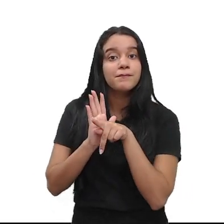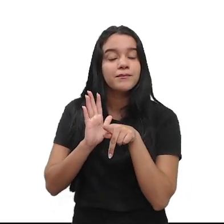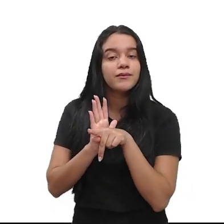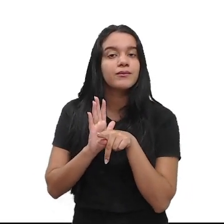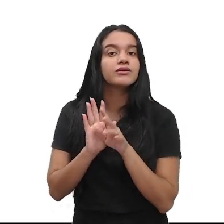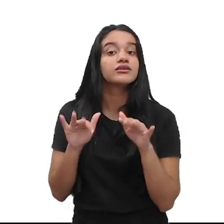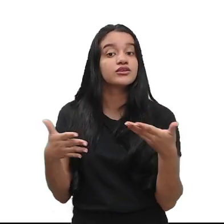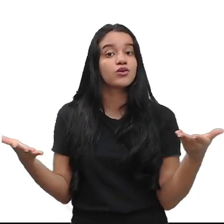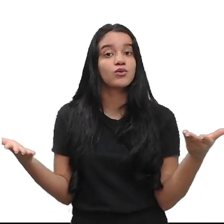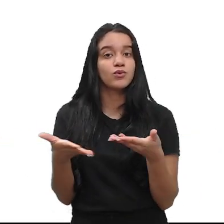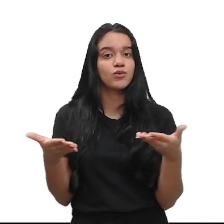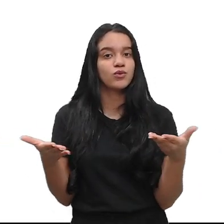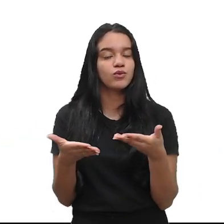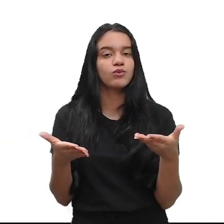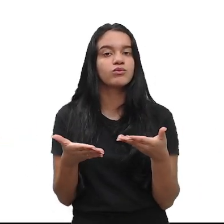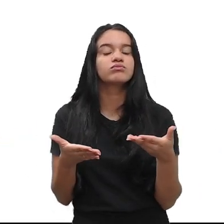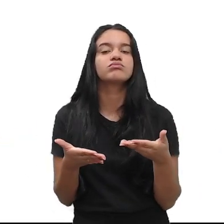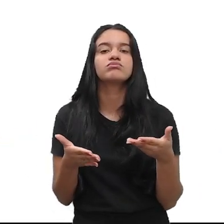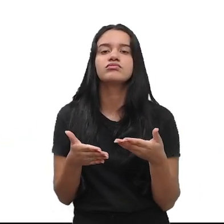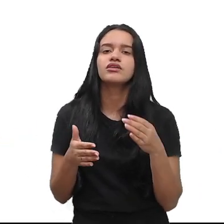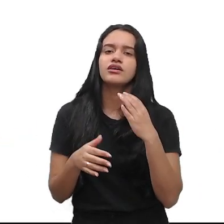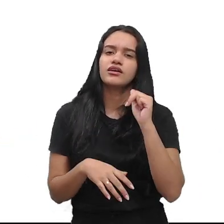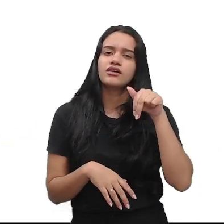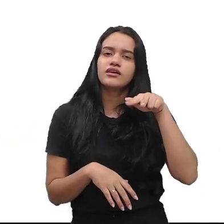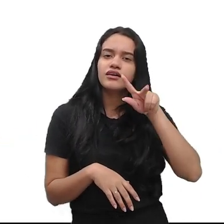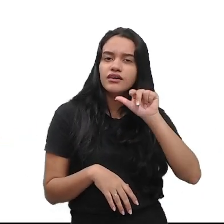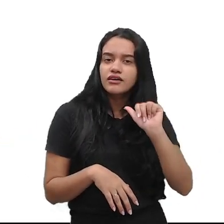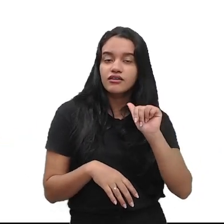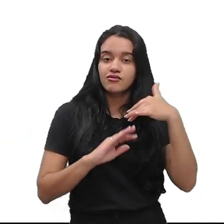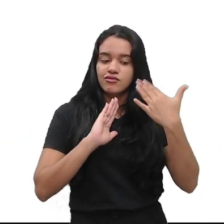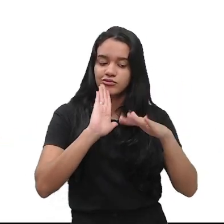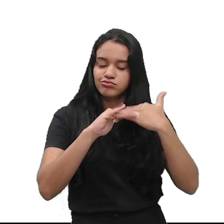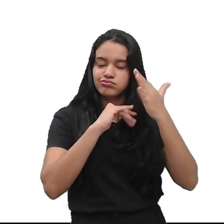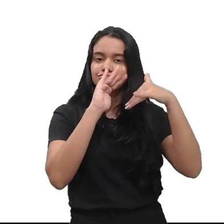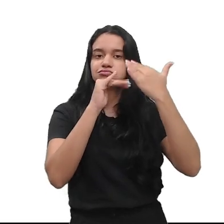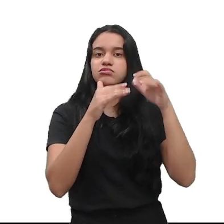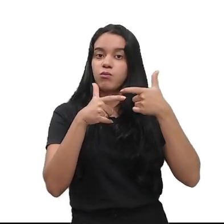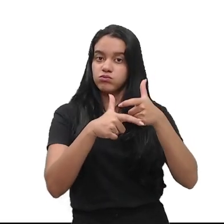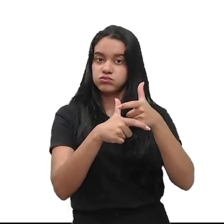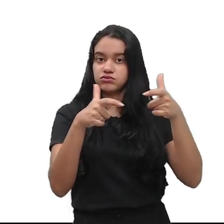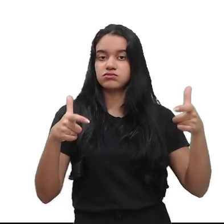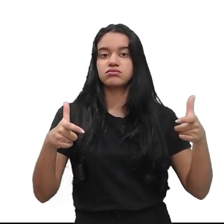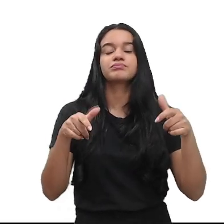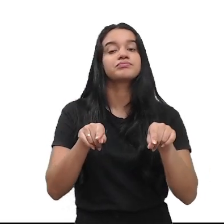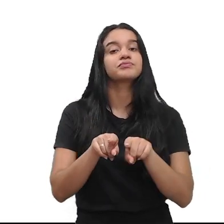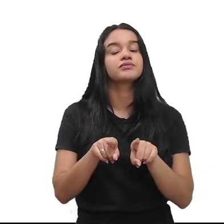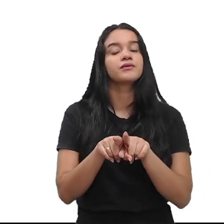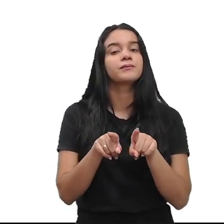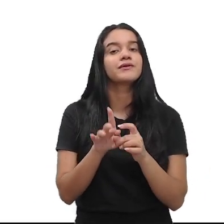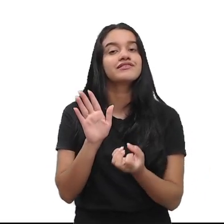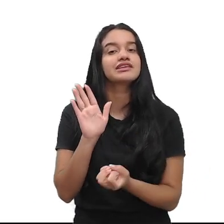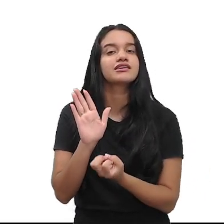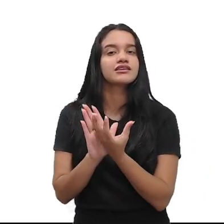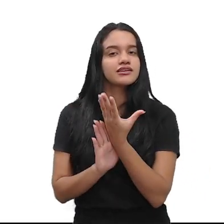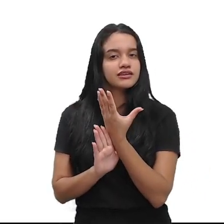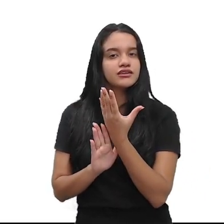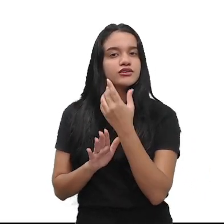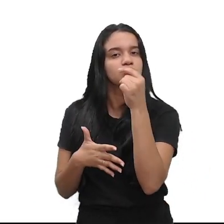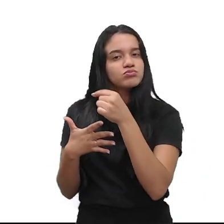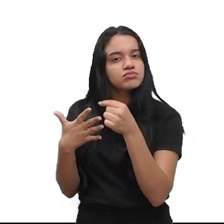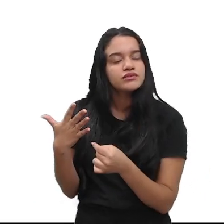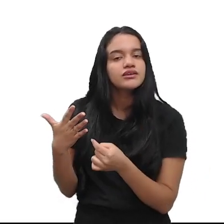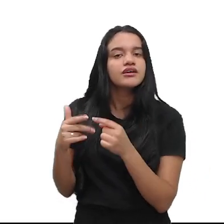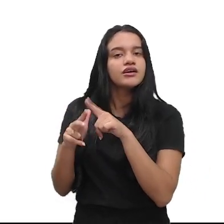Então, hoje em dia, à medida que o Canva vai se desenvolvendo e vai se expandindo, ele também vai criando novas ferramentas para